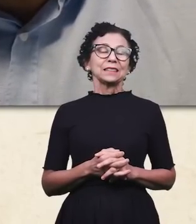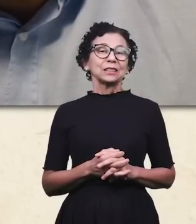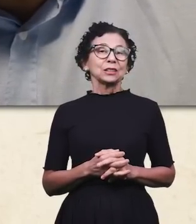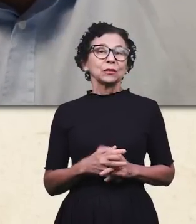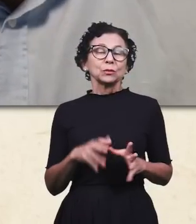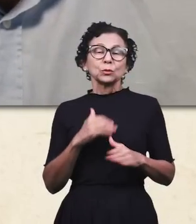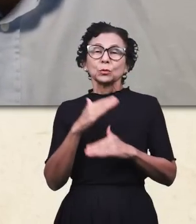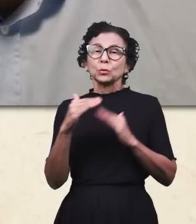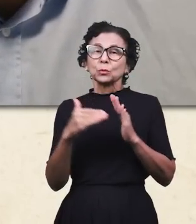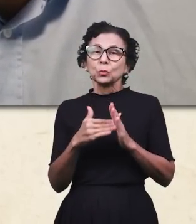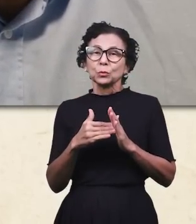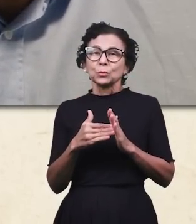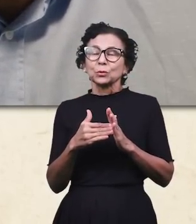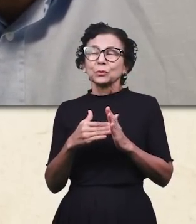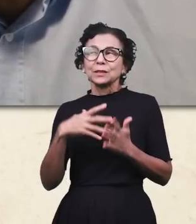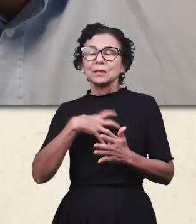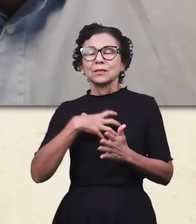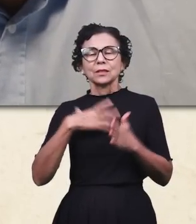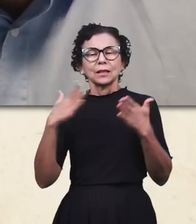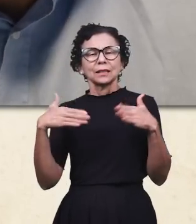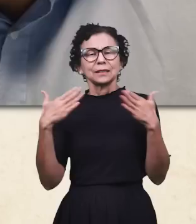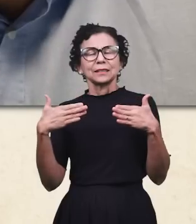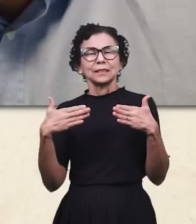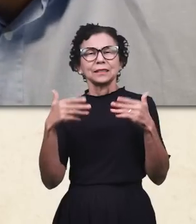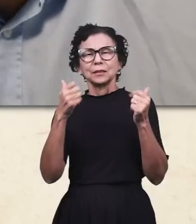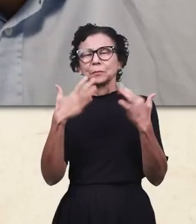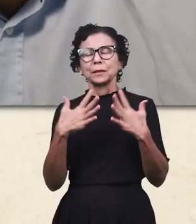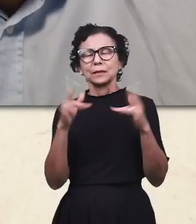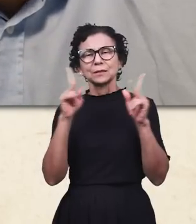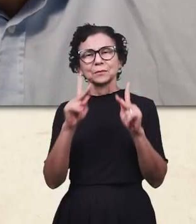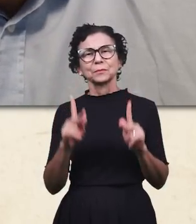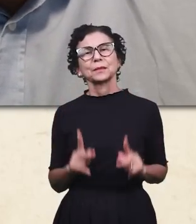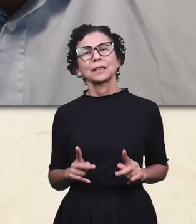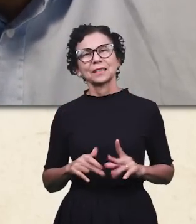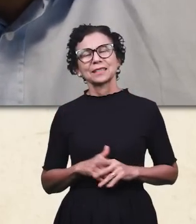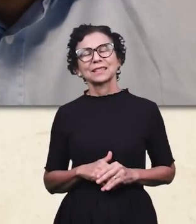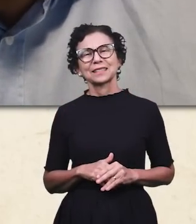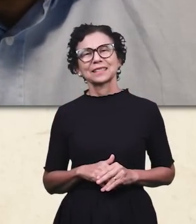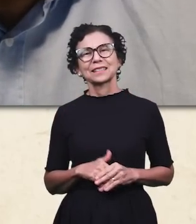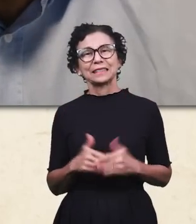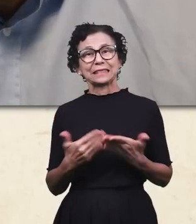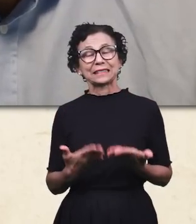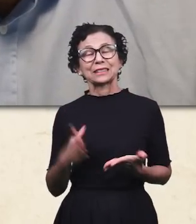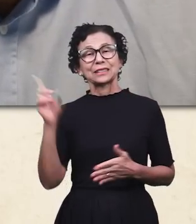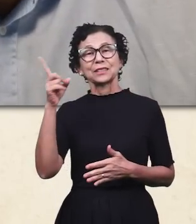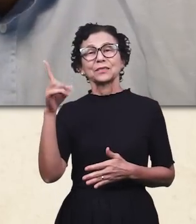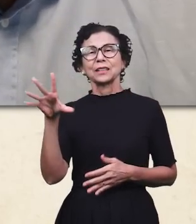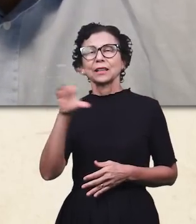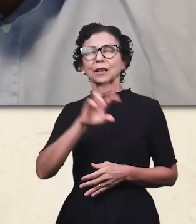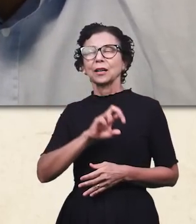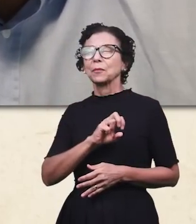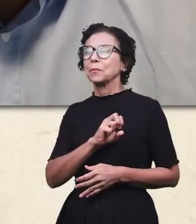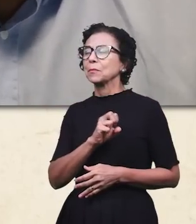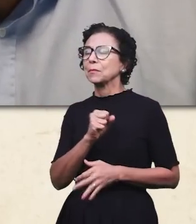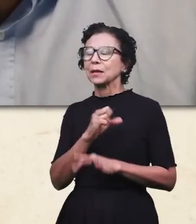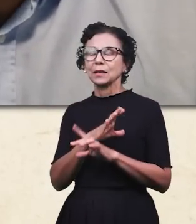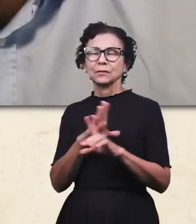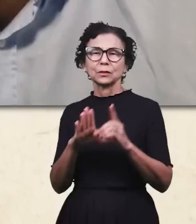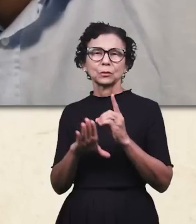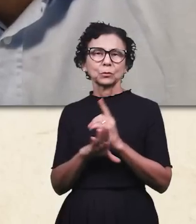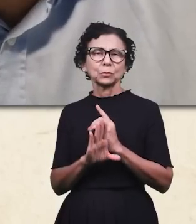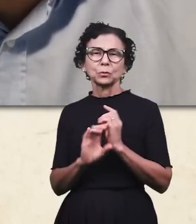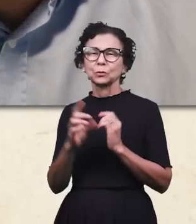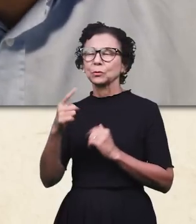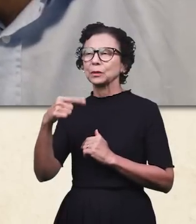elementos trazem alegria, trazem uma bênção, trazem paz aos nossos corações. Por isso Davi amava o culto, por isso que